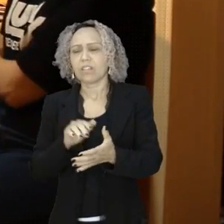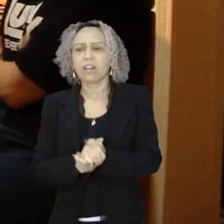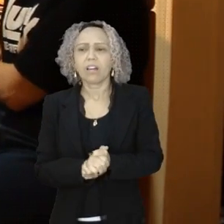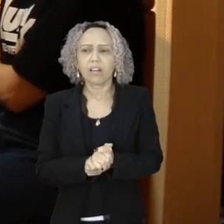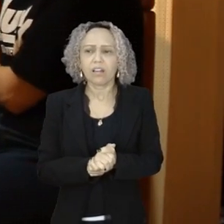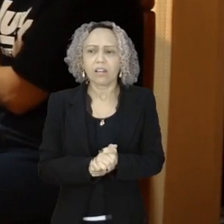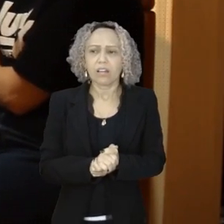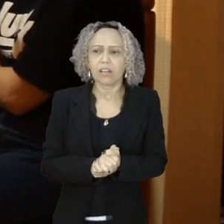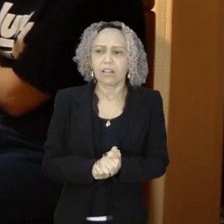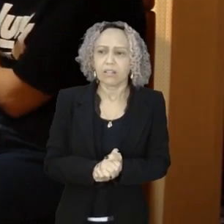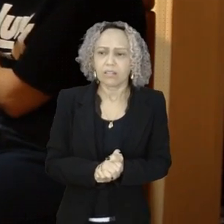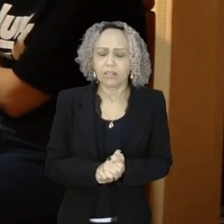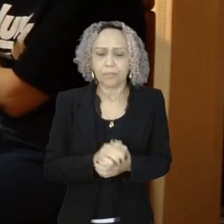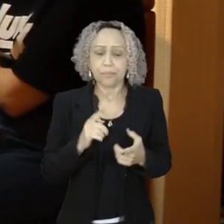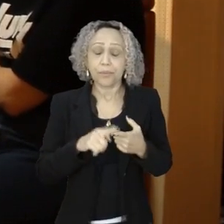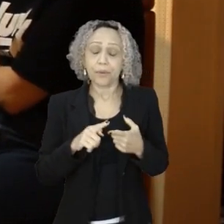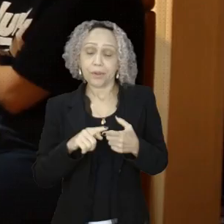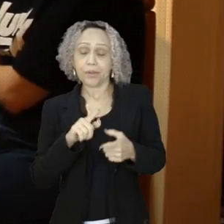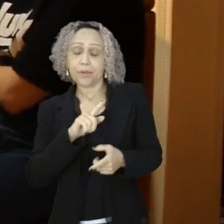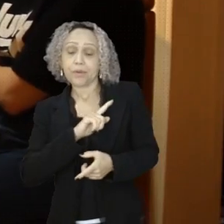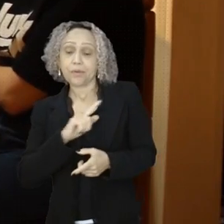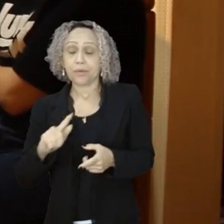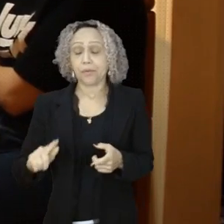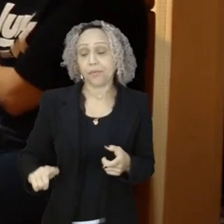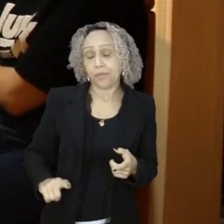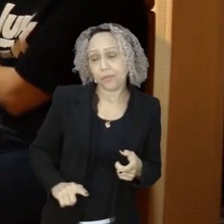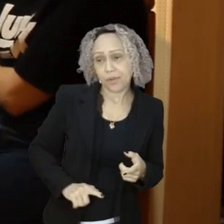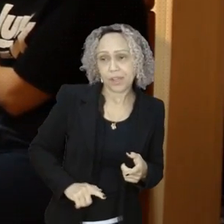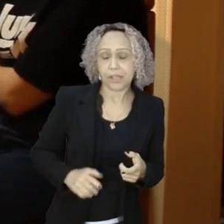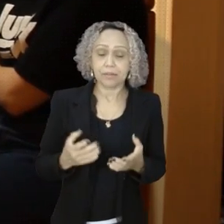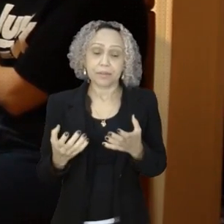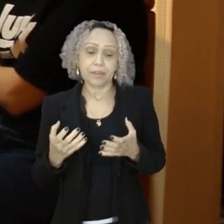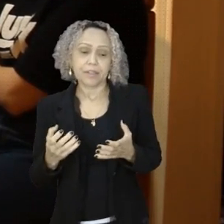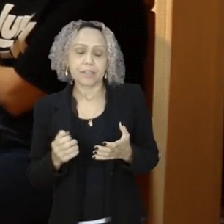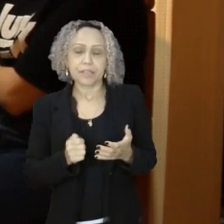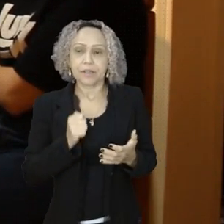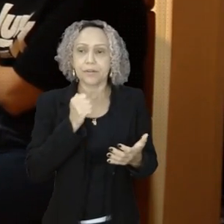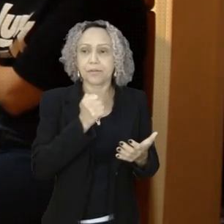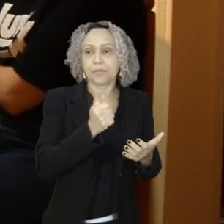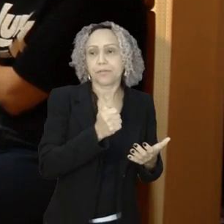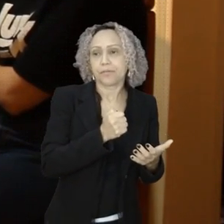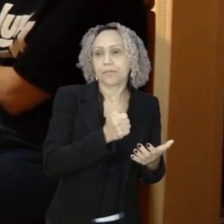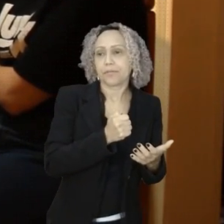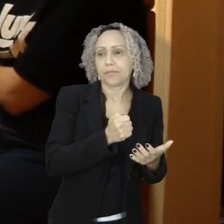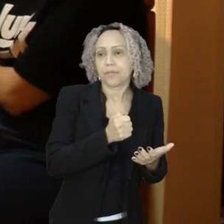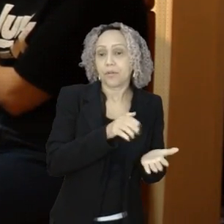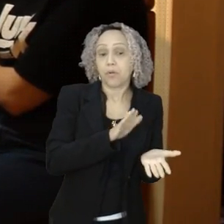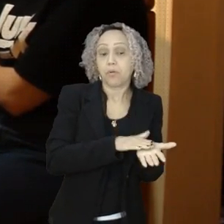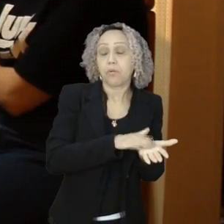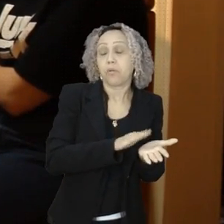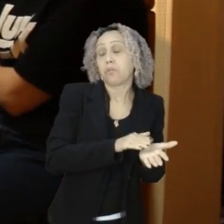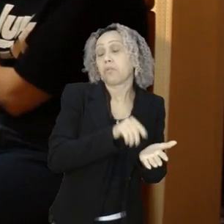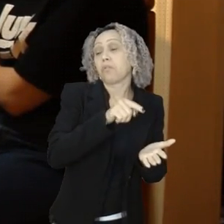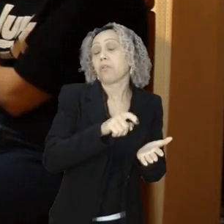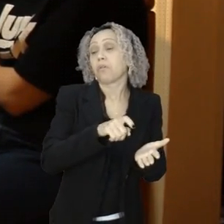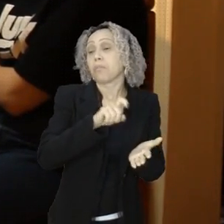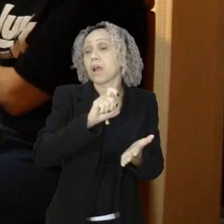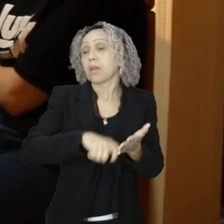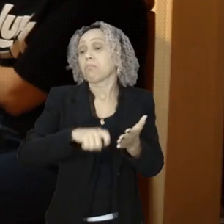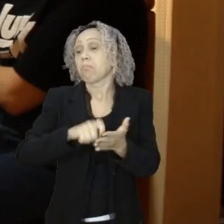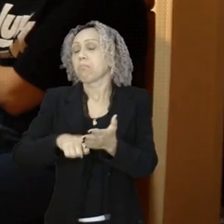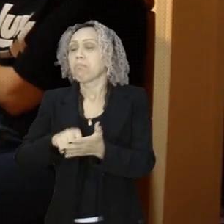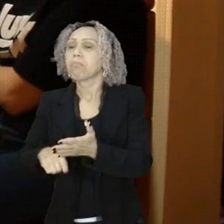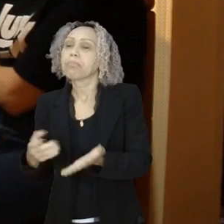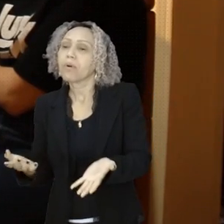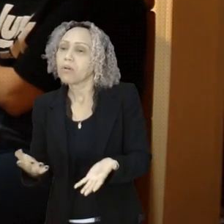sindical, fiscalizar o sindicato, dizer o que deviam fazer, deixar de fazer, essas coisas todas, prestar contas não para a categoria, mas para eles,